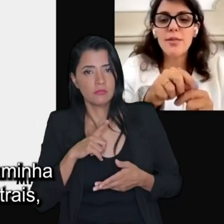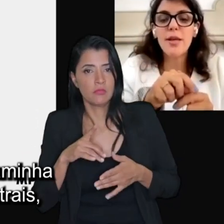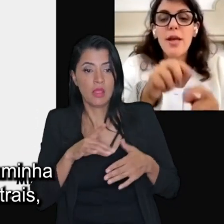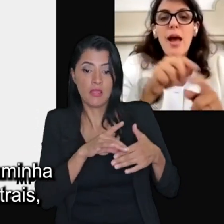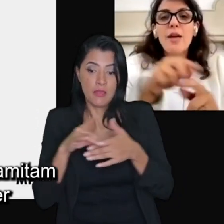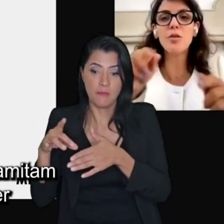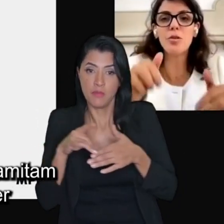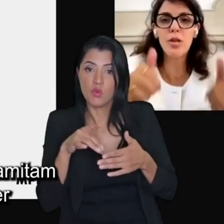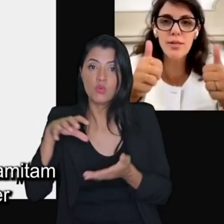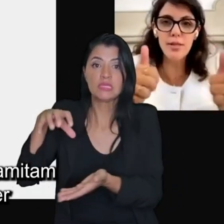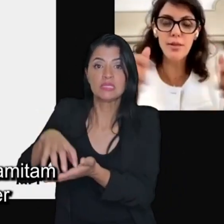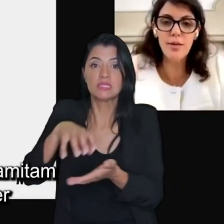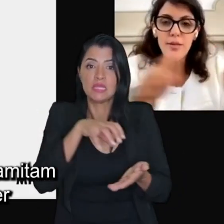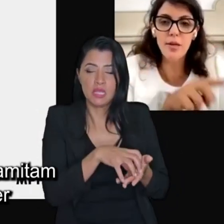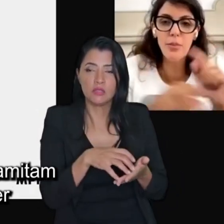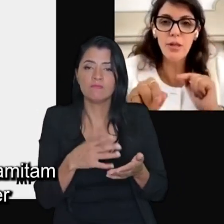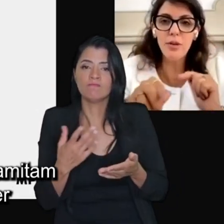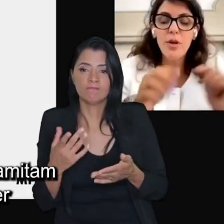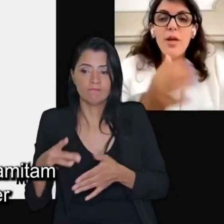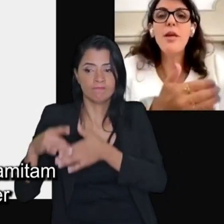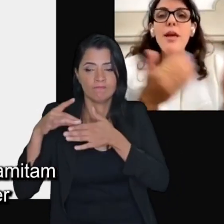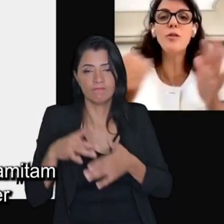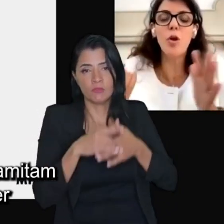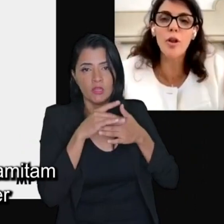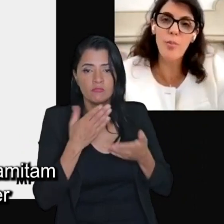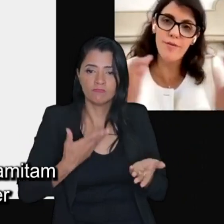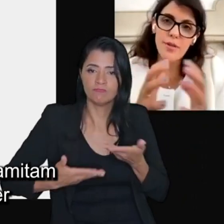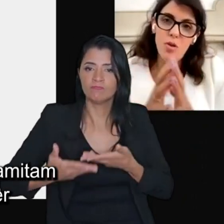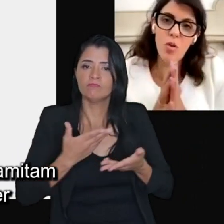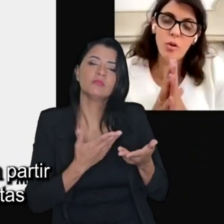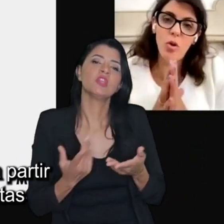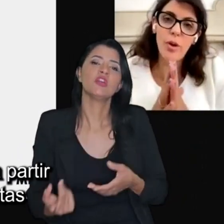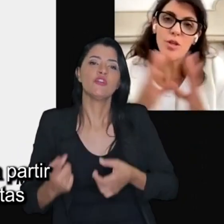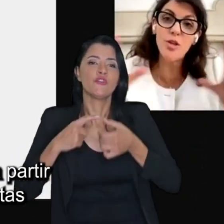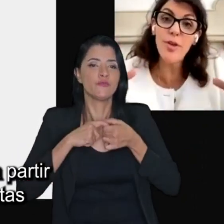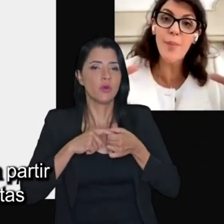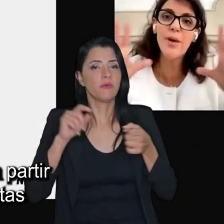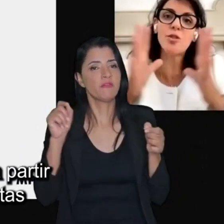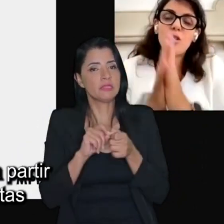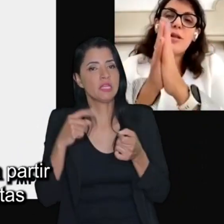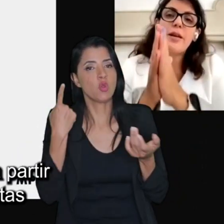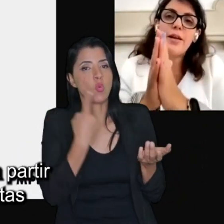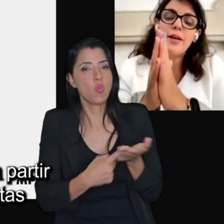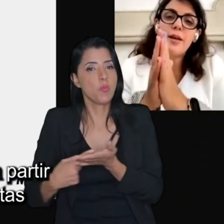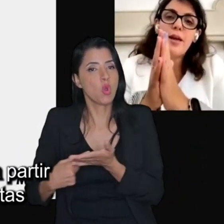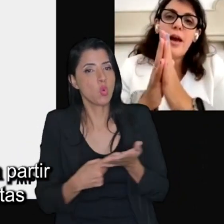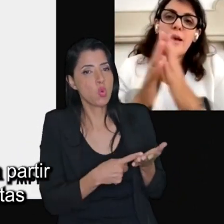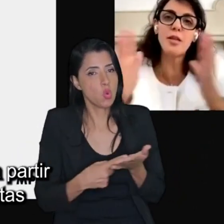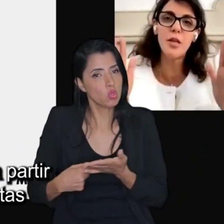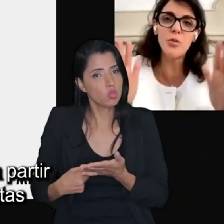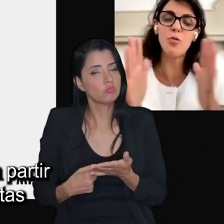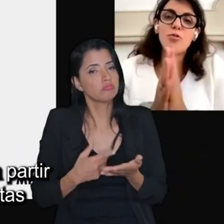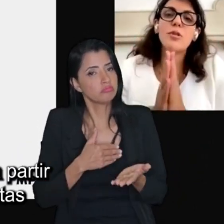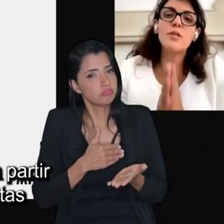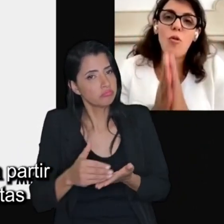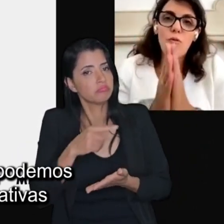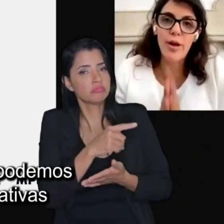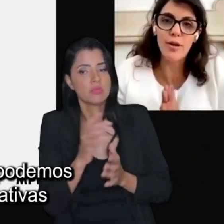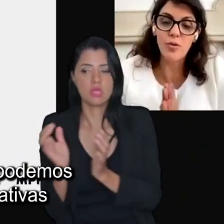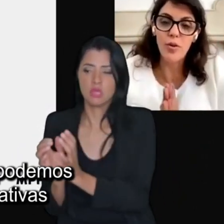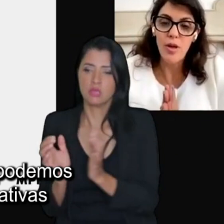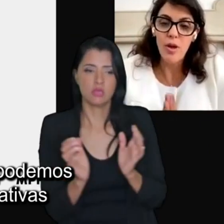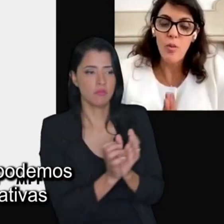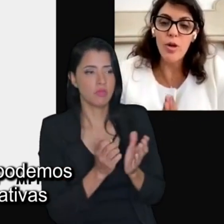autoridades centrais, as autoridades centrais tramitam e retornam para fazer o acordo cooperativo, e a partir dali as equipes conjuntas